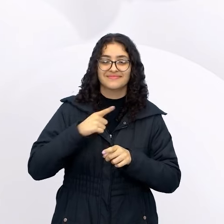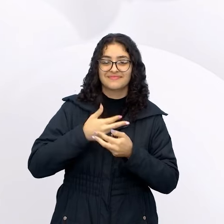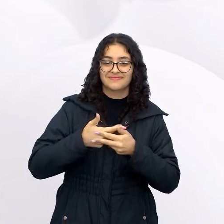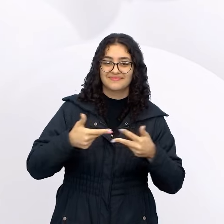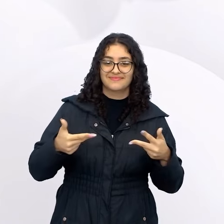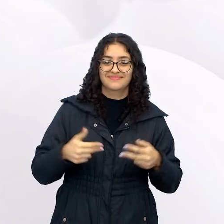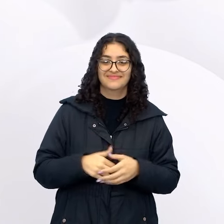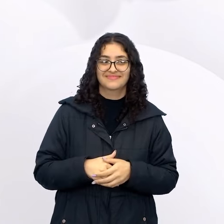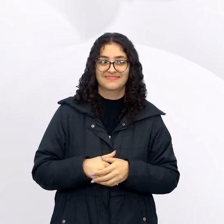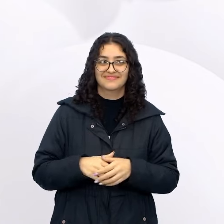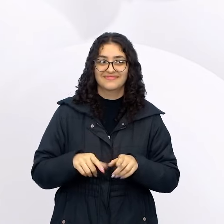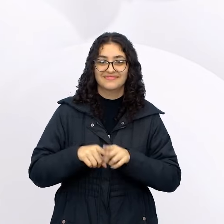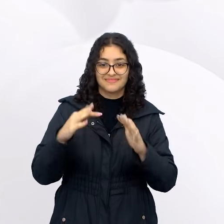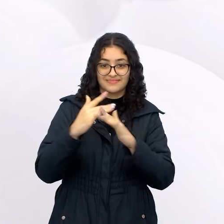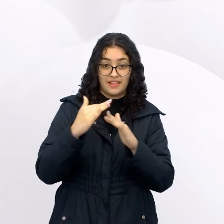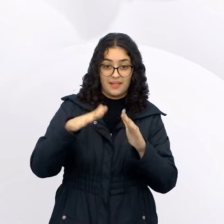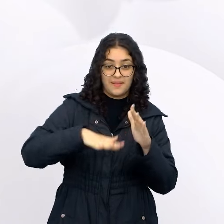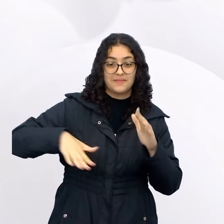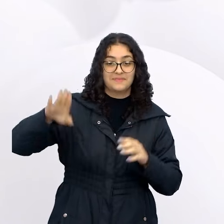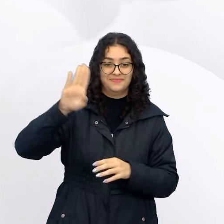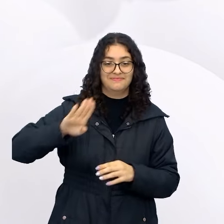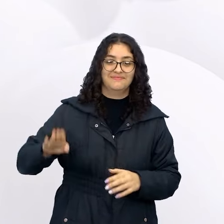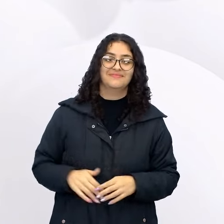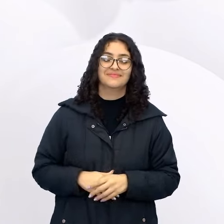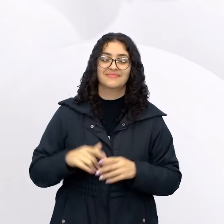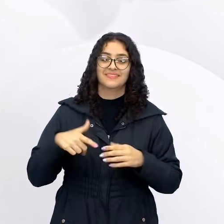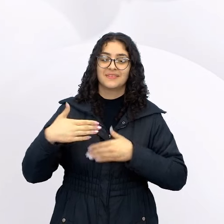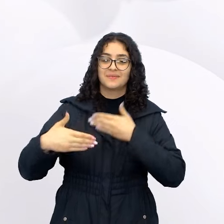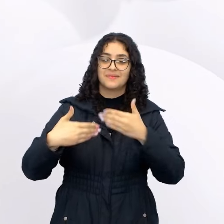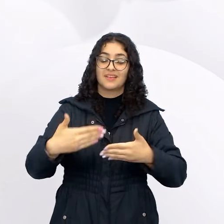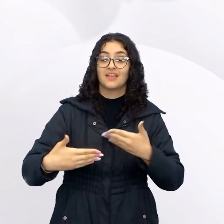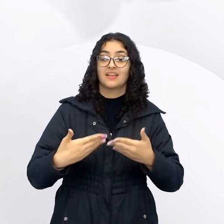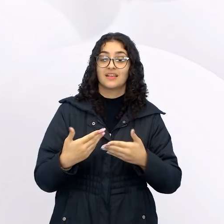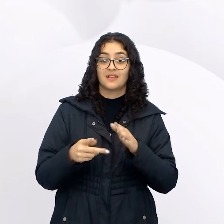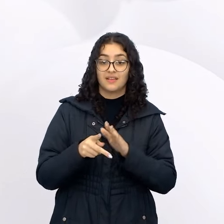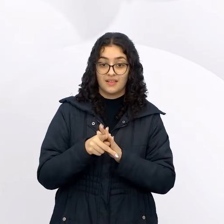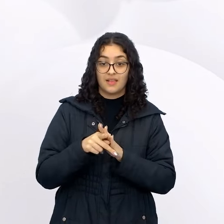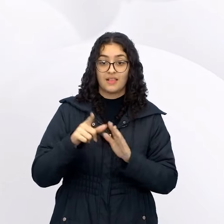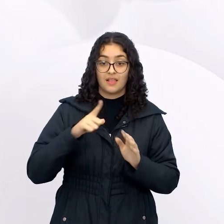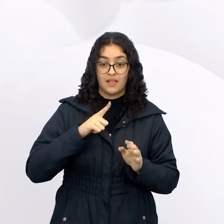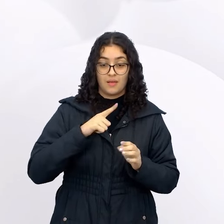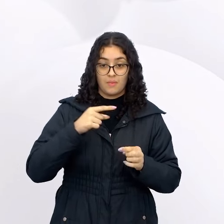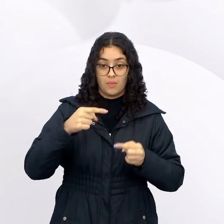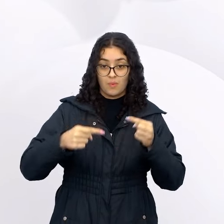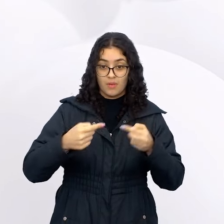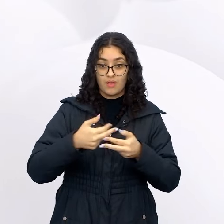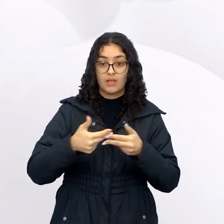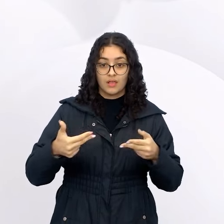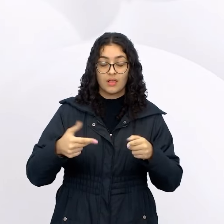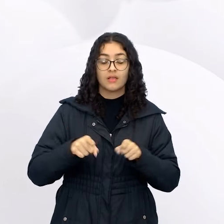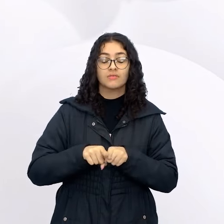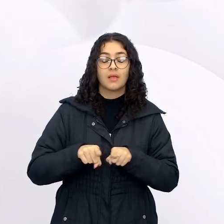e expansão urbana no Brasil. É um processo, então, participativo, com audiências públicas e com